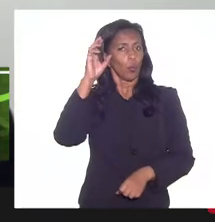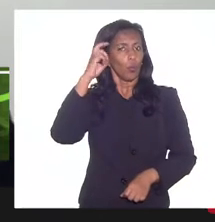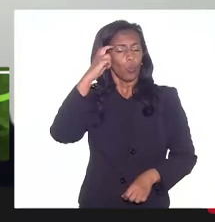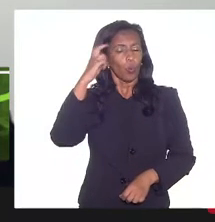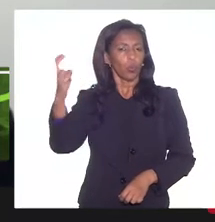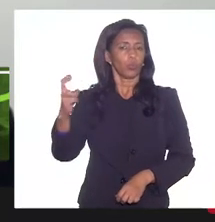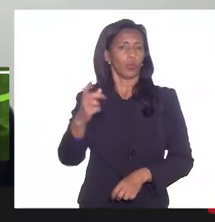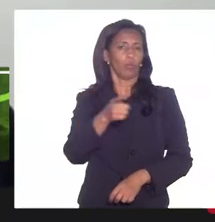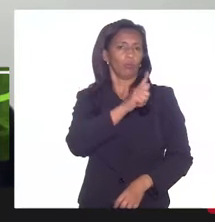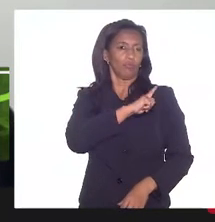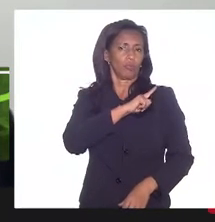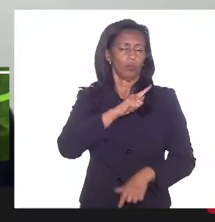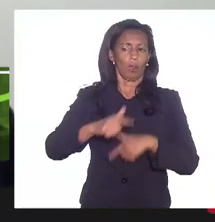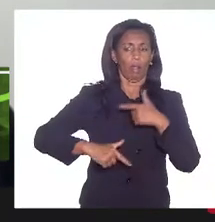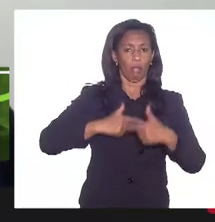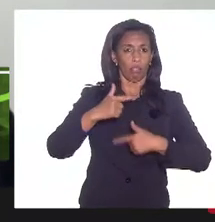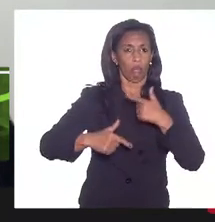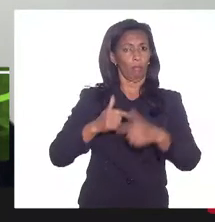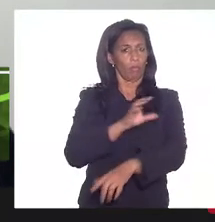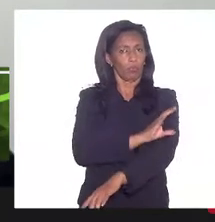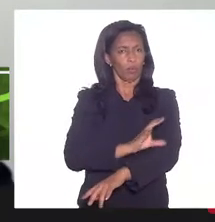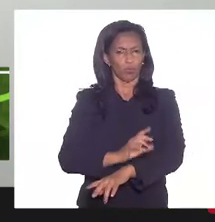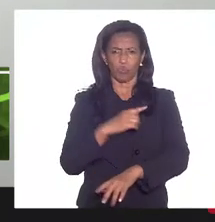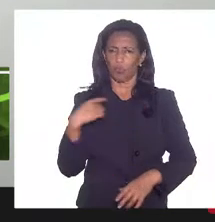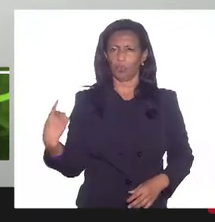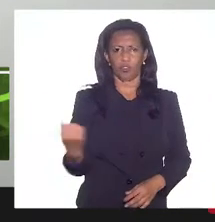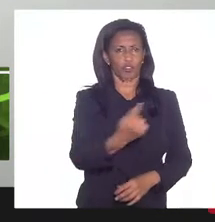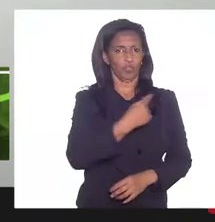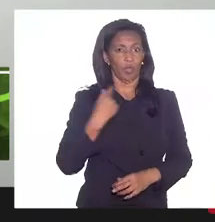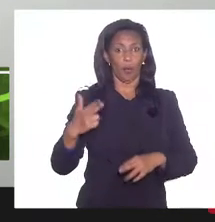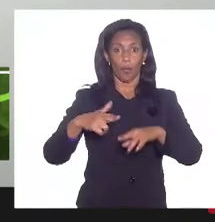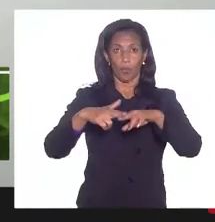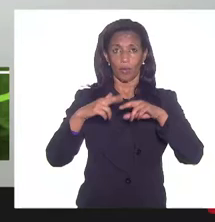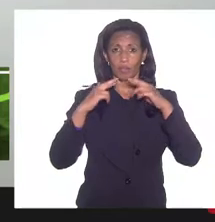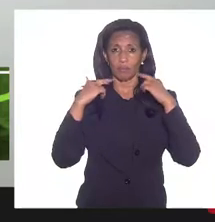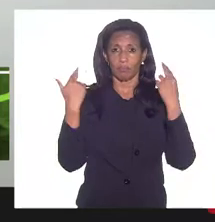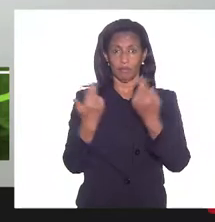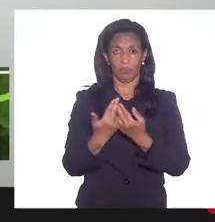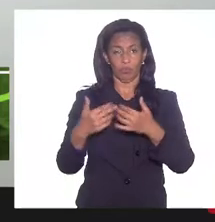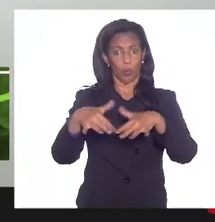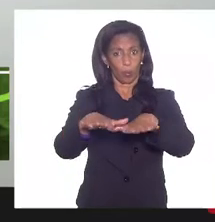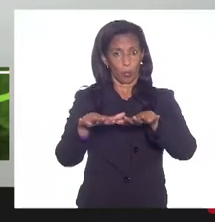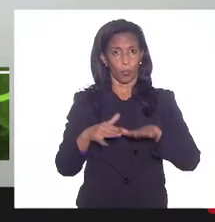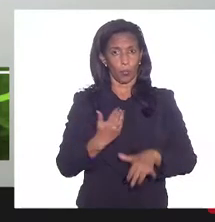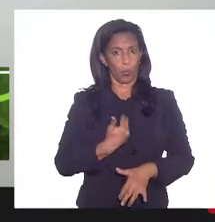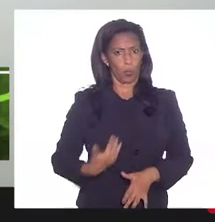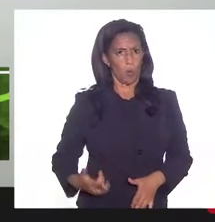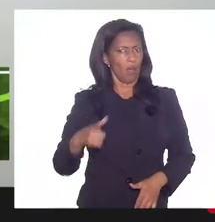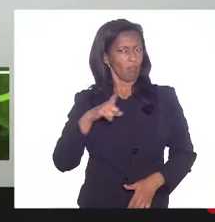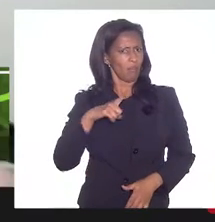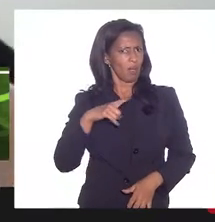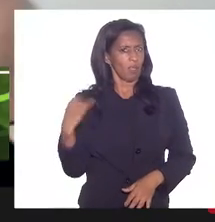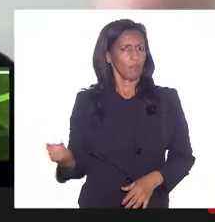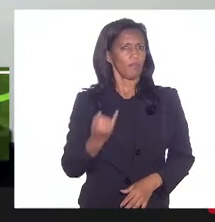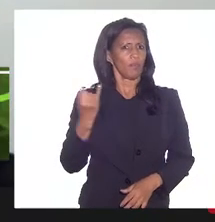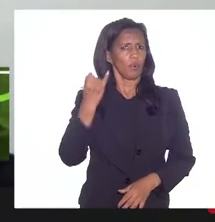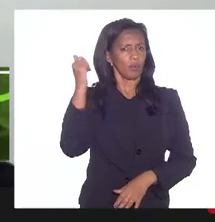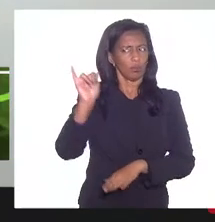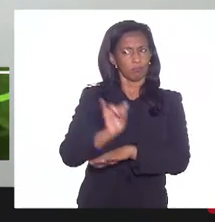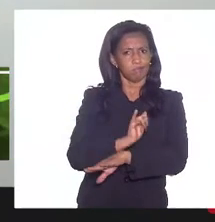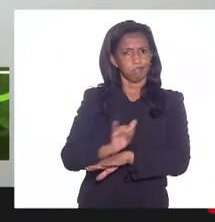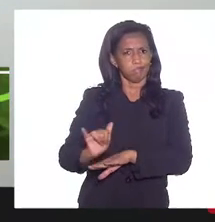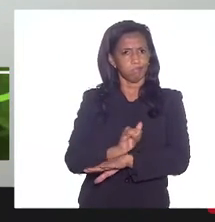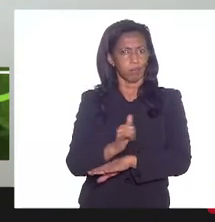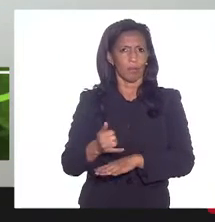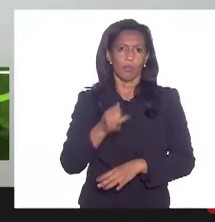gestores, de trabalhadores do campo da cultura, de modo geral. Por isso, essa audiência, penso eu, contra um papel muito estratégico. Por exemplo,